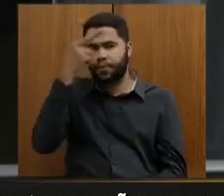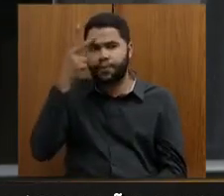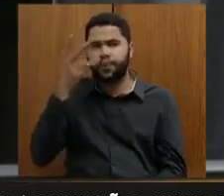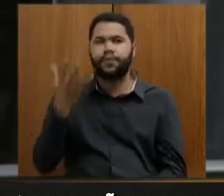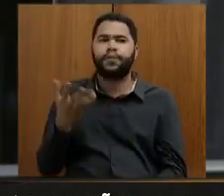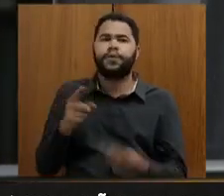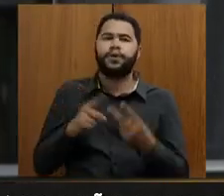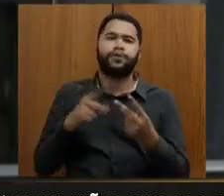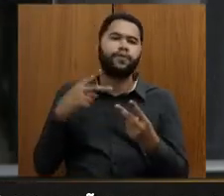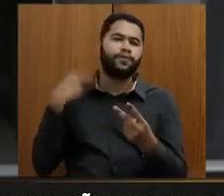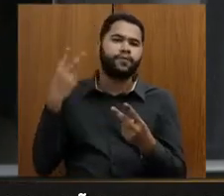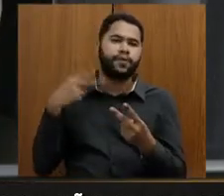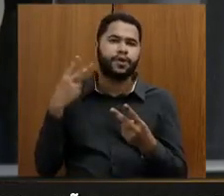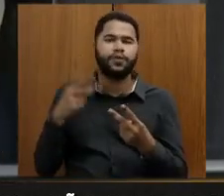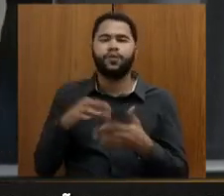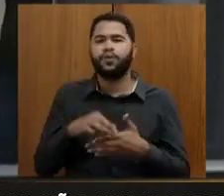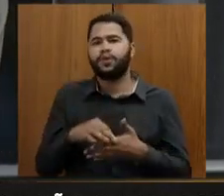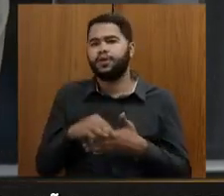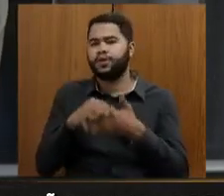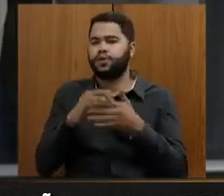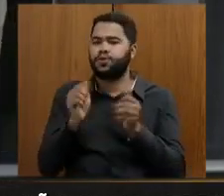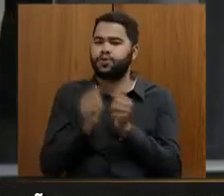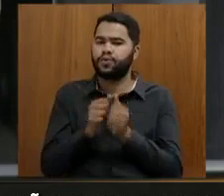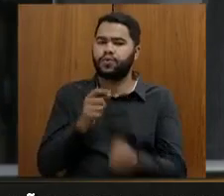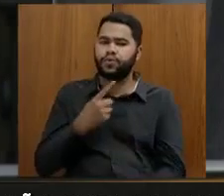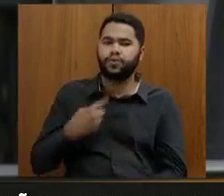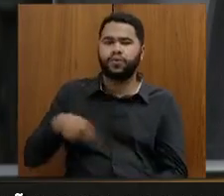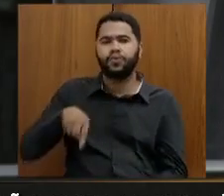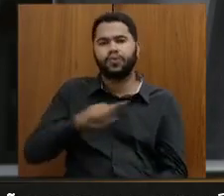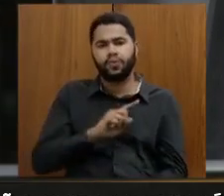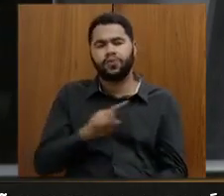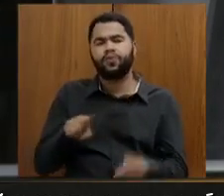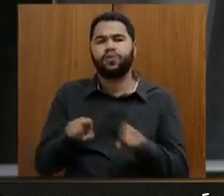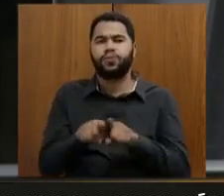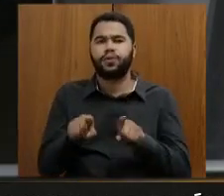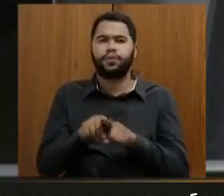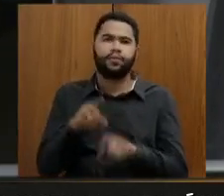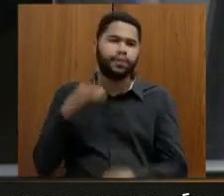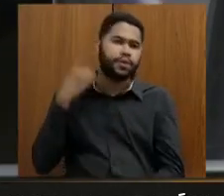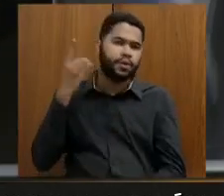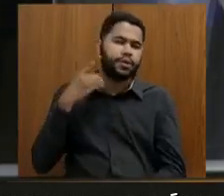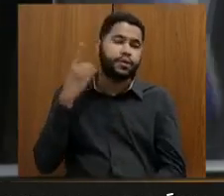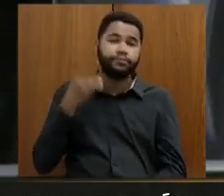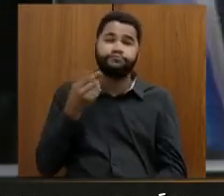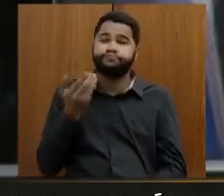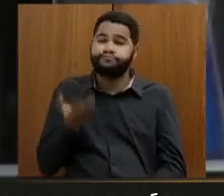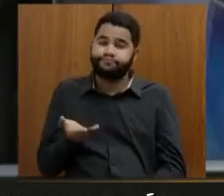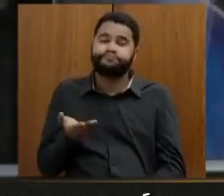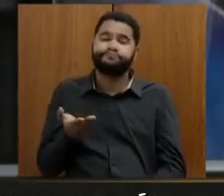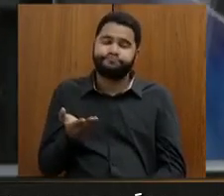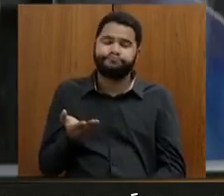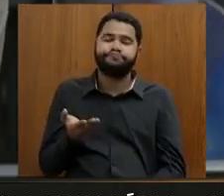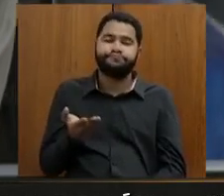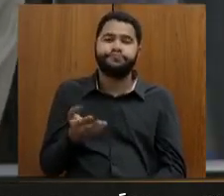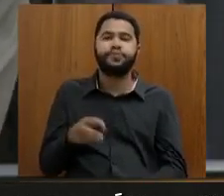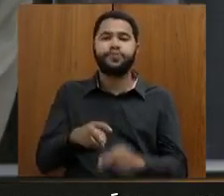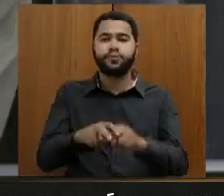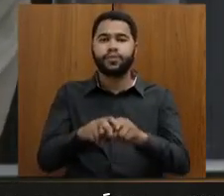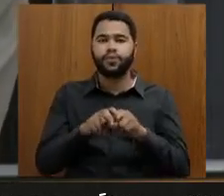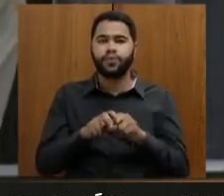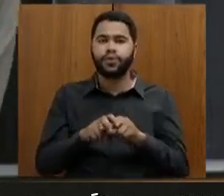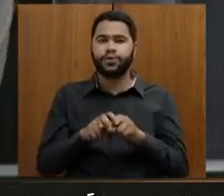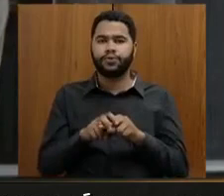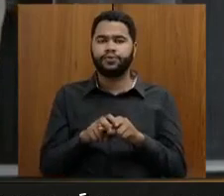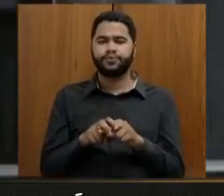como os liderou os vereadores com as lideranças conosco deputados não é com esta condição Enfim então isso que por isso